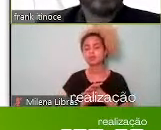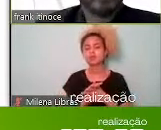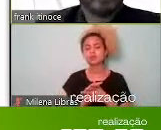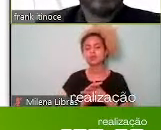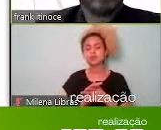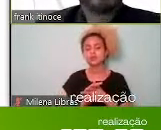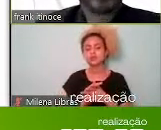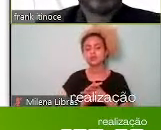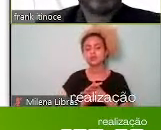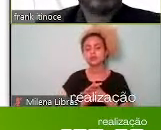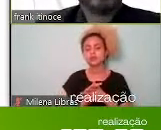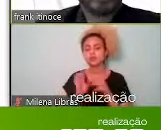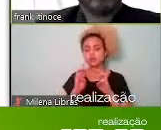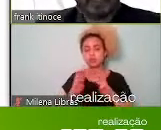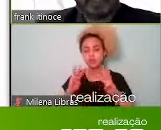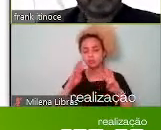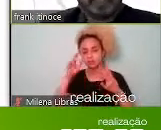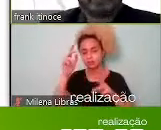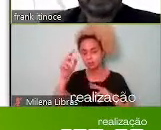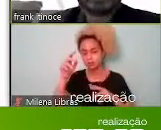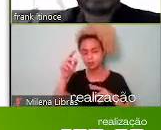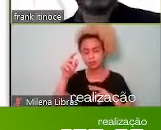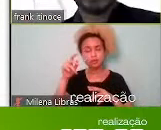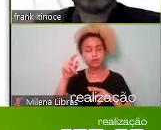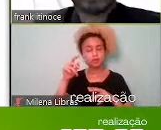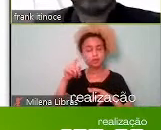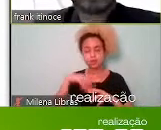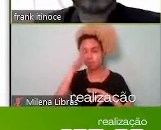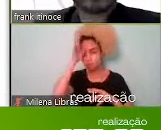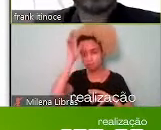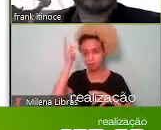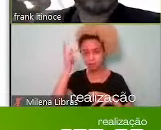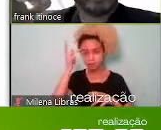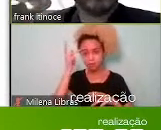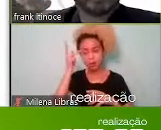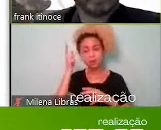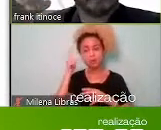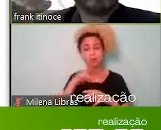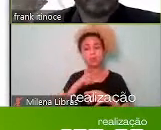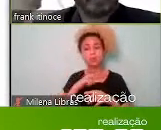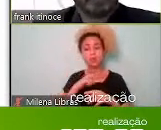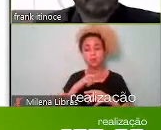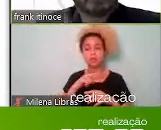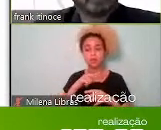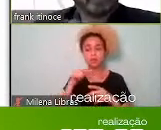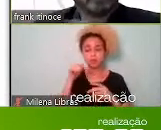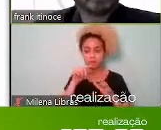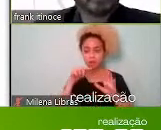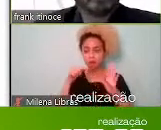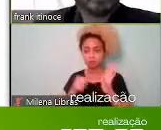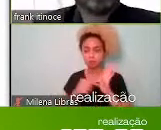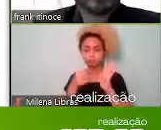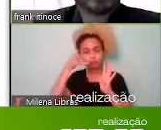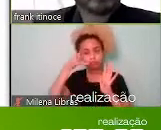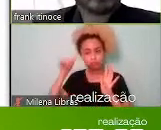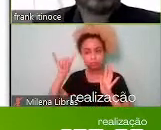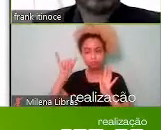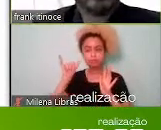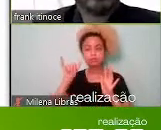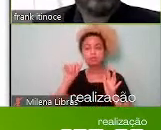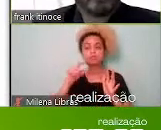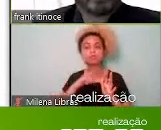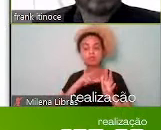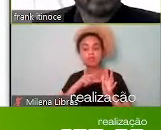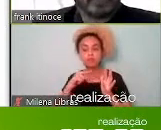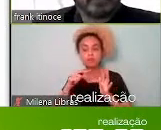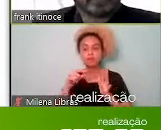sp.gov.br, tem várias abas, e uma das abas é sobre prevenção. E dentro da prevenção, nós temos o